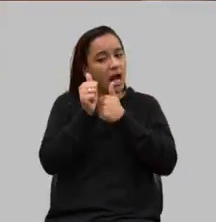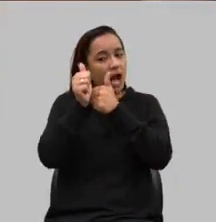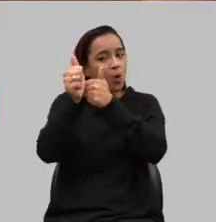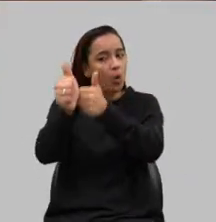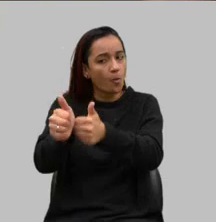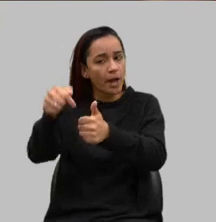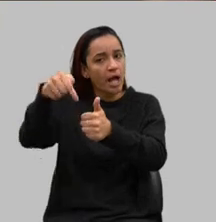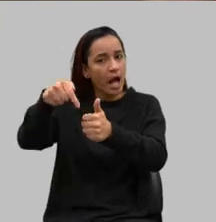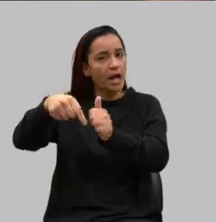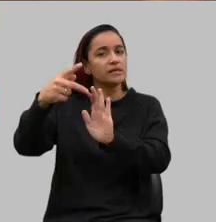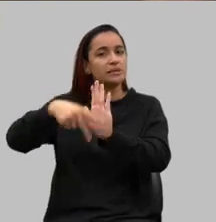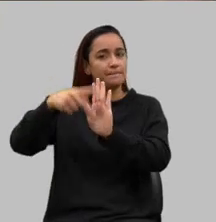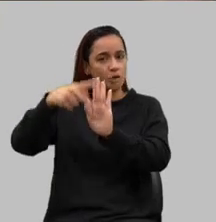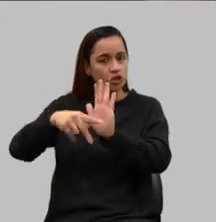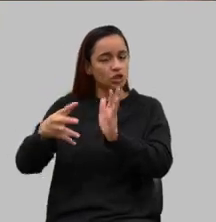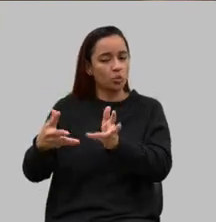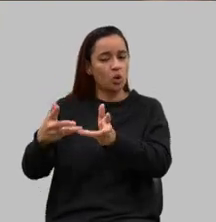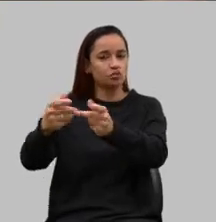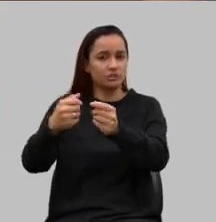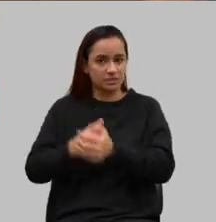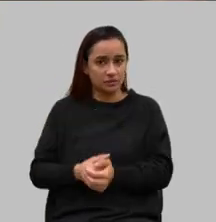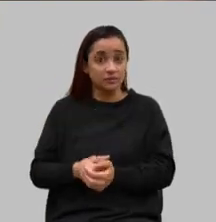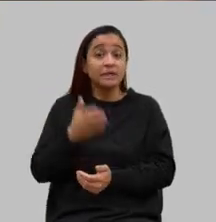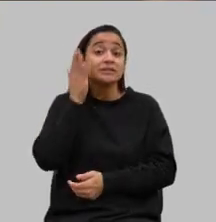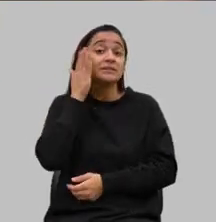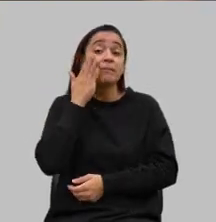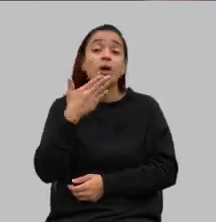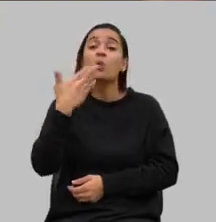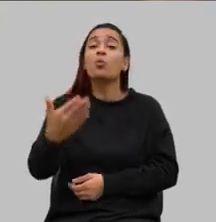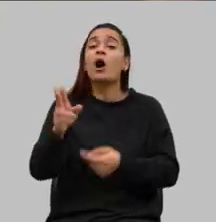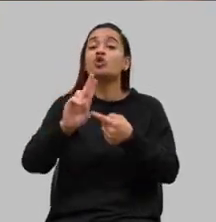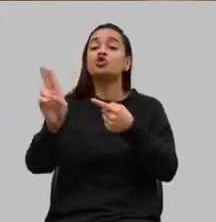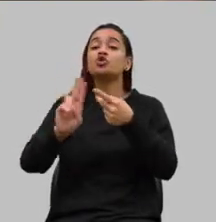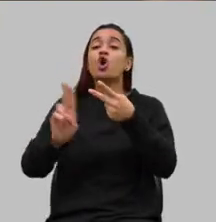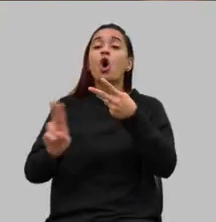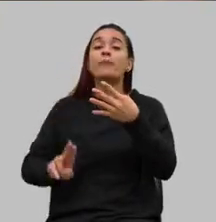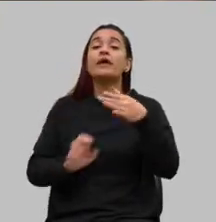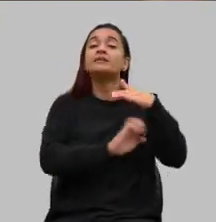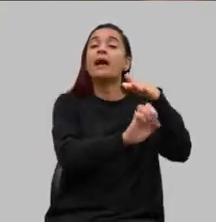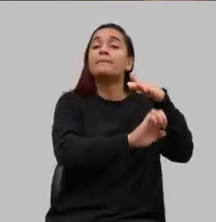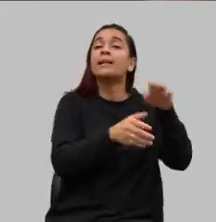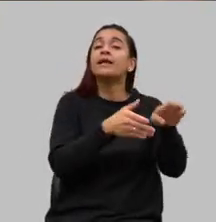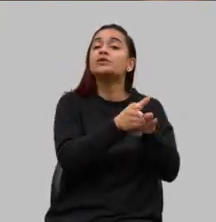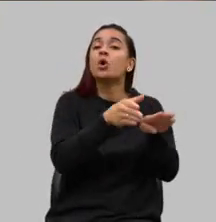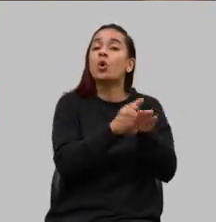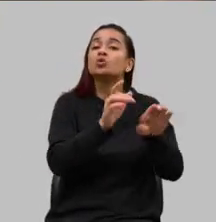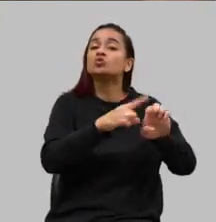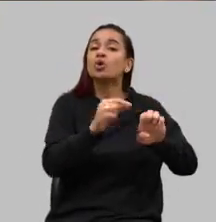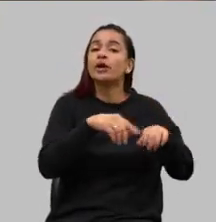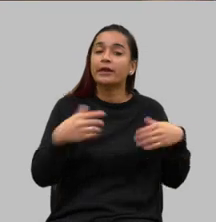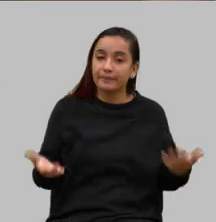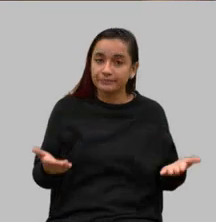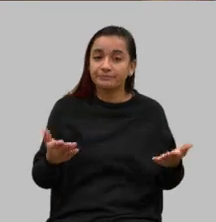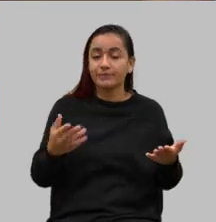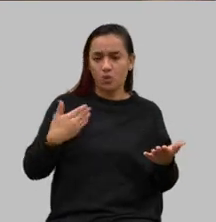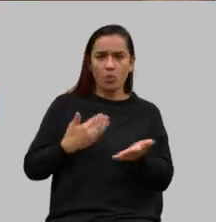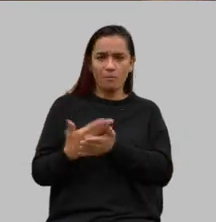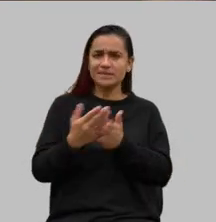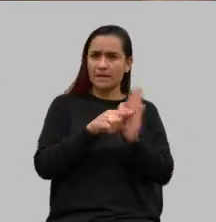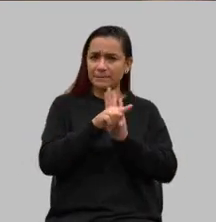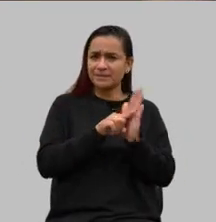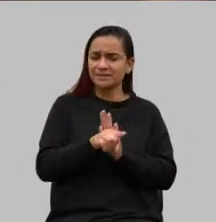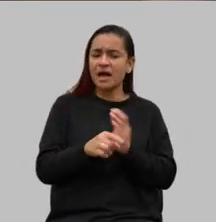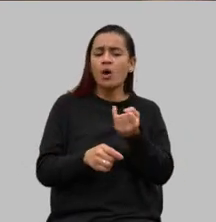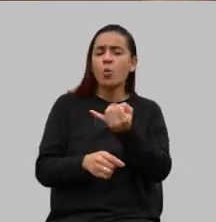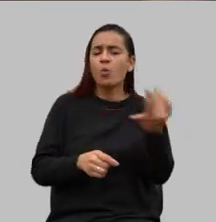projeto de otimização saber o nome das quatro consultorias e começar a pesquisar essas consultorias TM Quantos